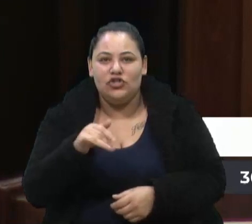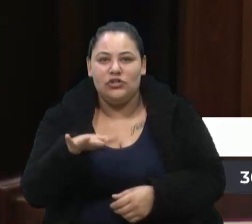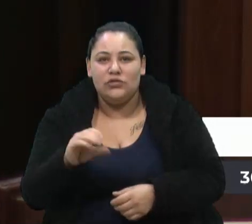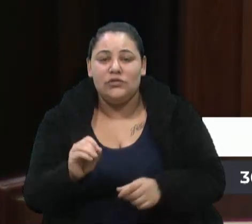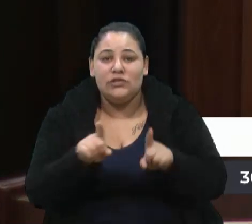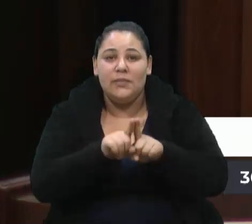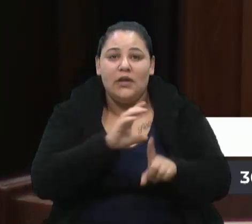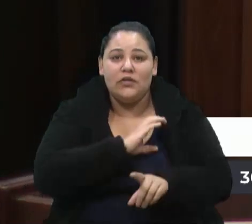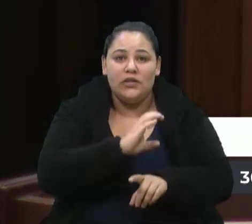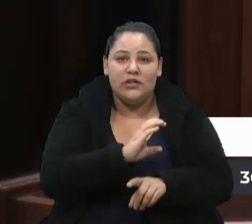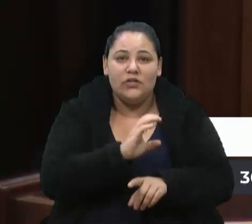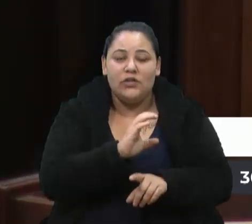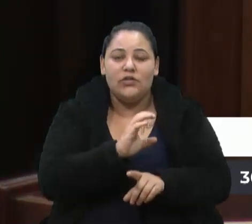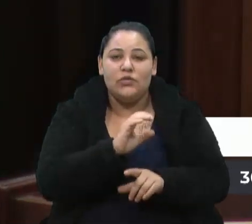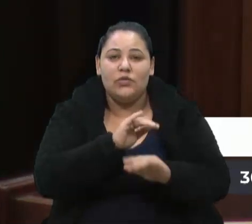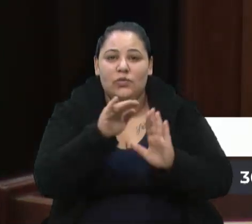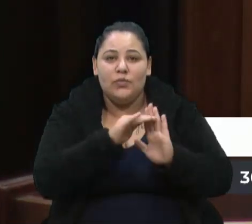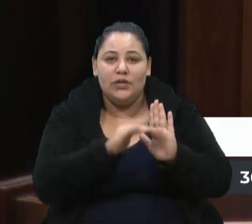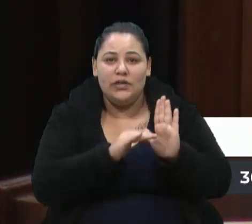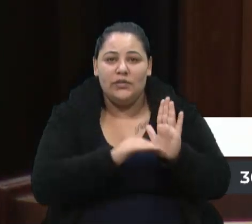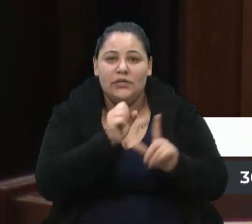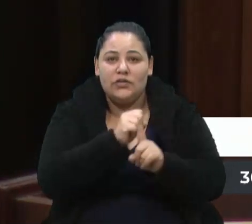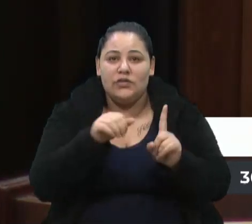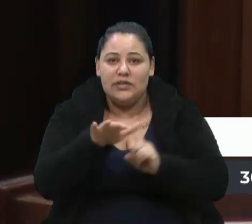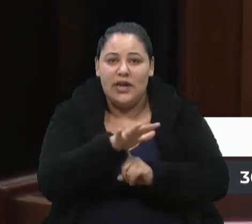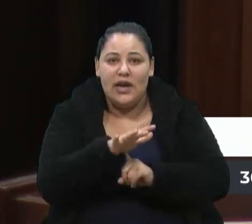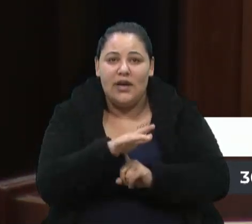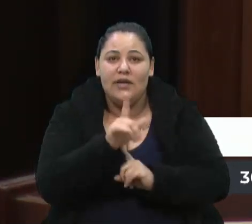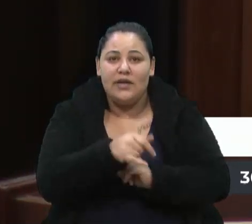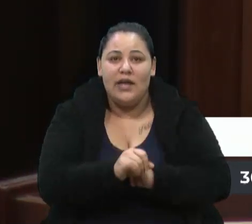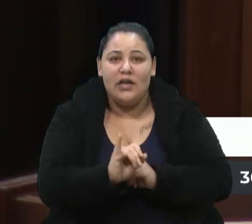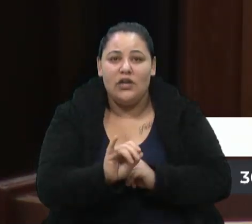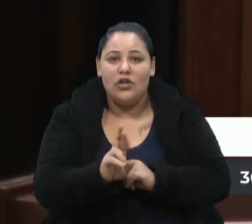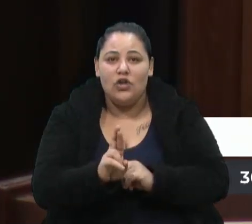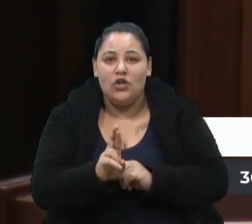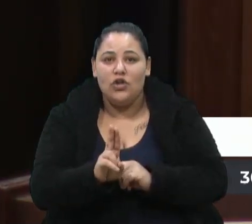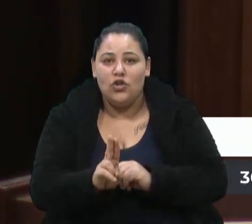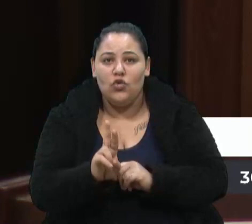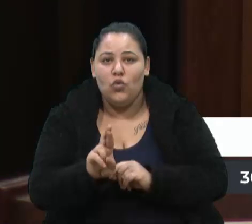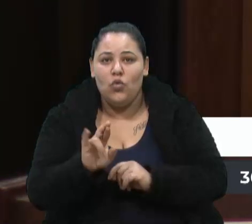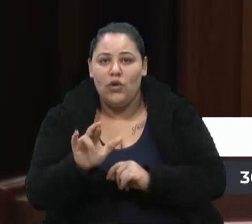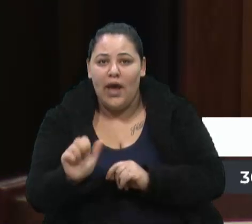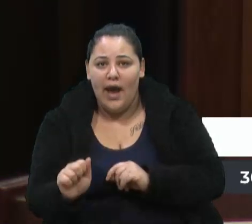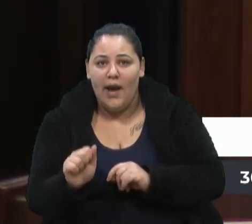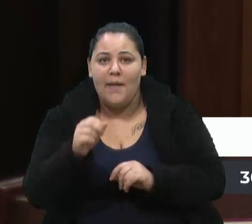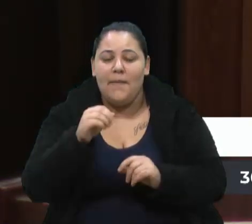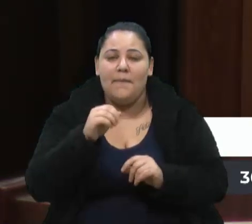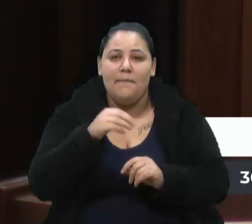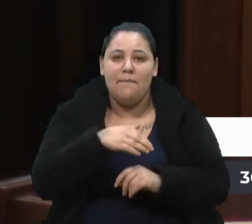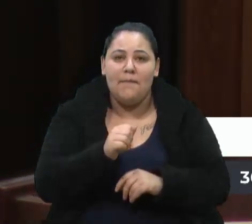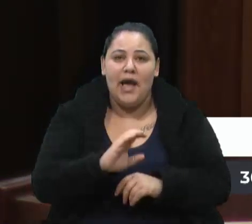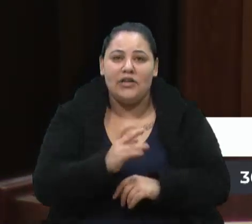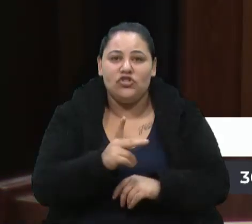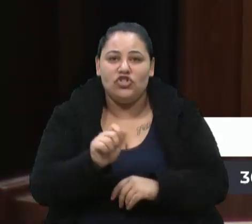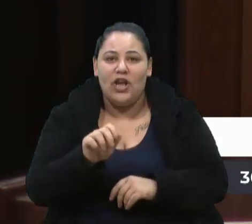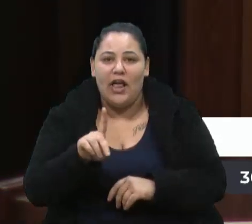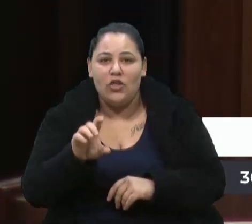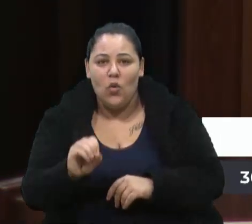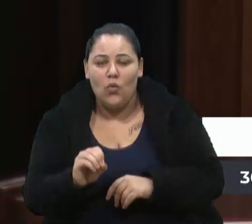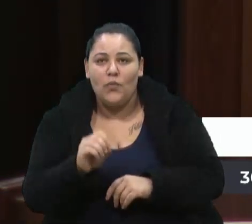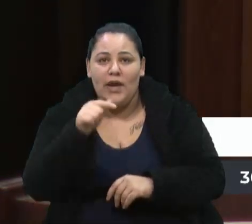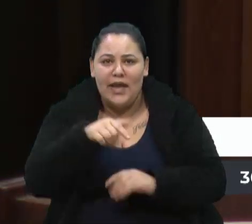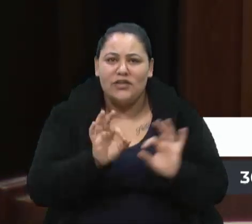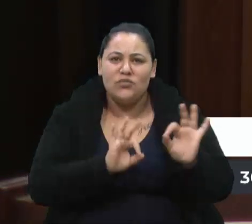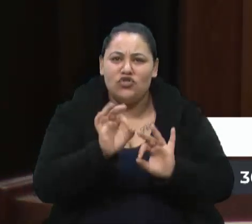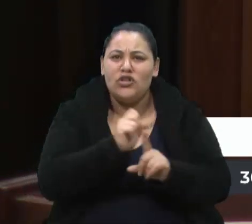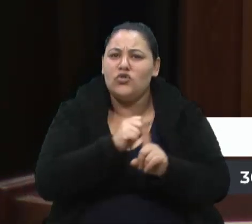social pescar disponível Estadual que é a Miura Machado da fundação Projeto Pescar então esses projetos sociais